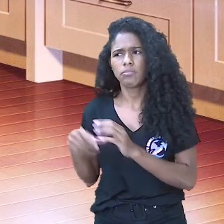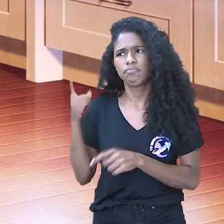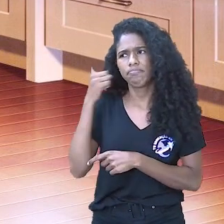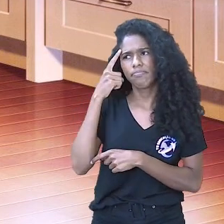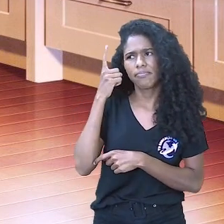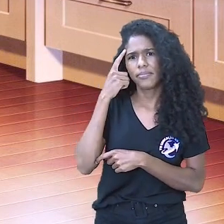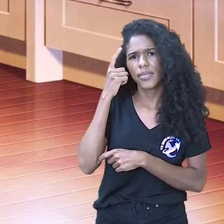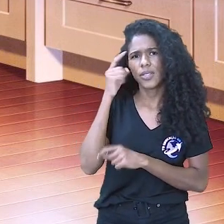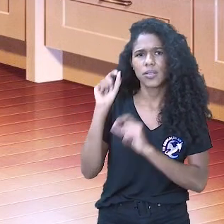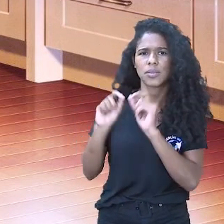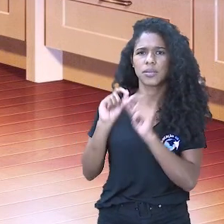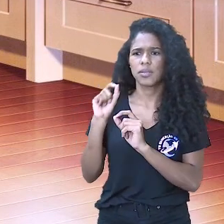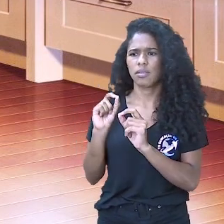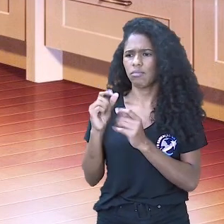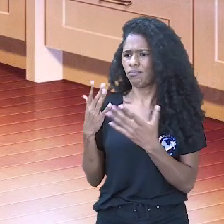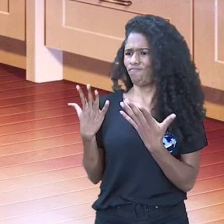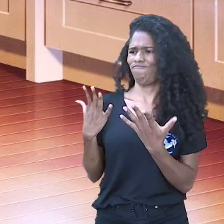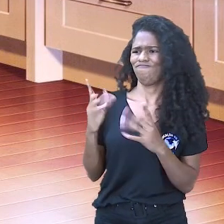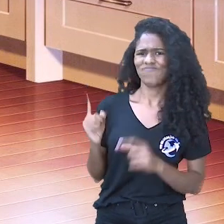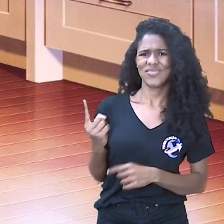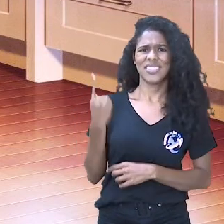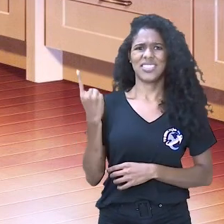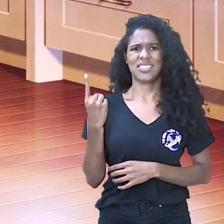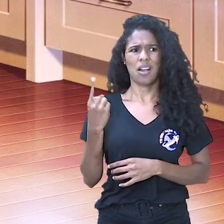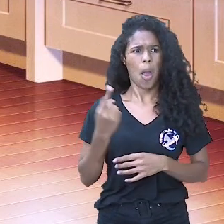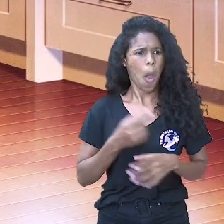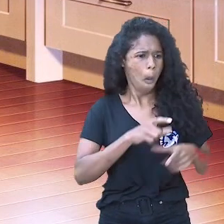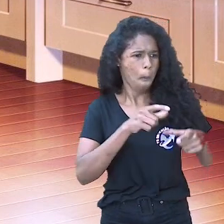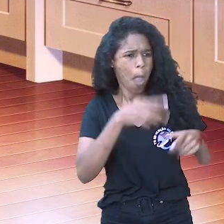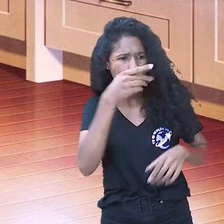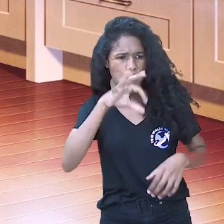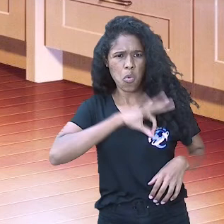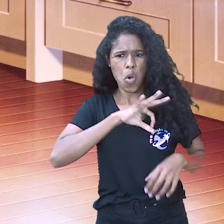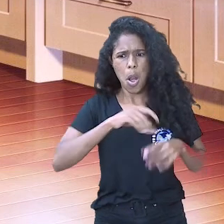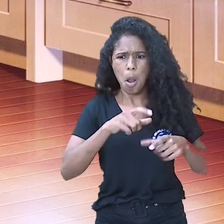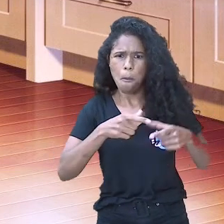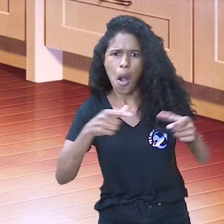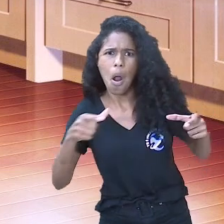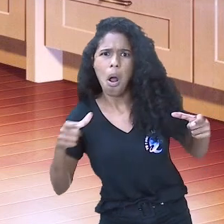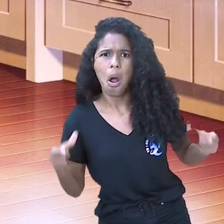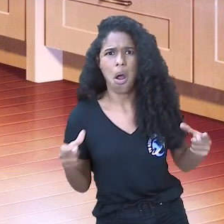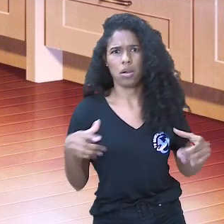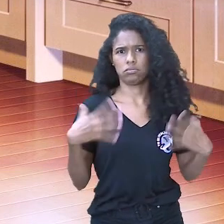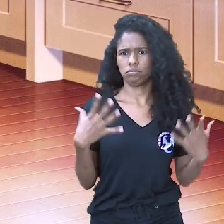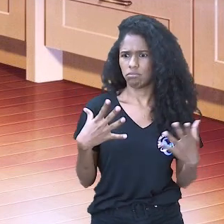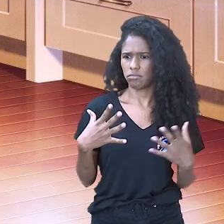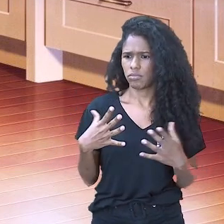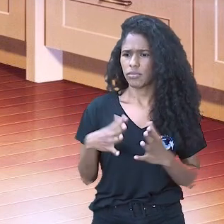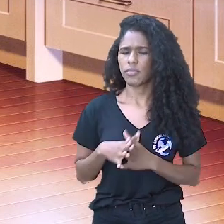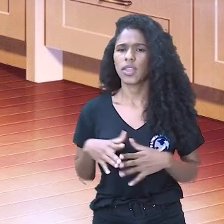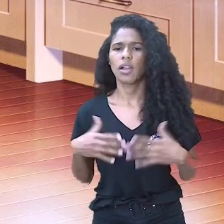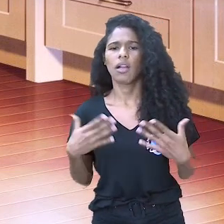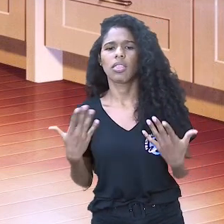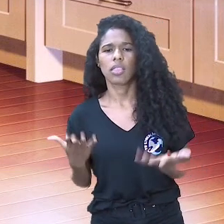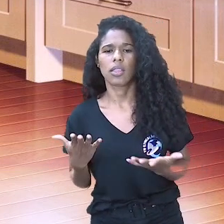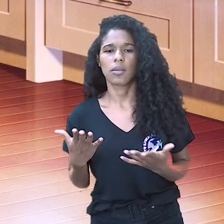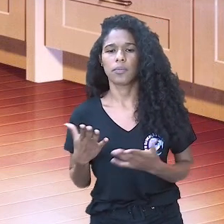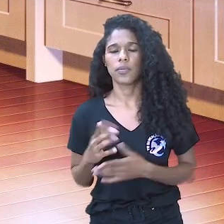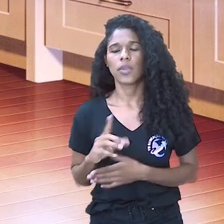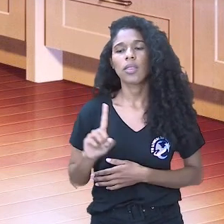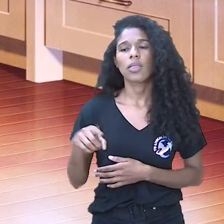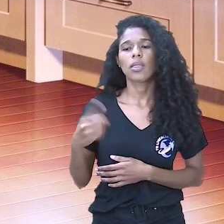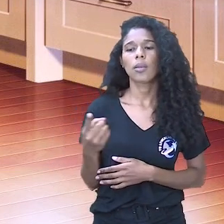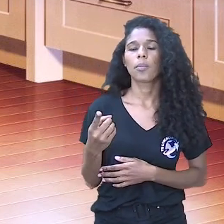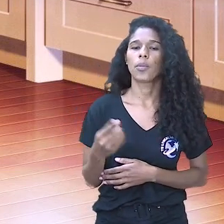do tumulto, um tenente se aproximou de mim e disse: Pensei que tivesse dito que tinha matado o